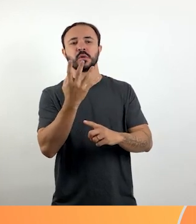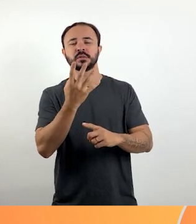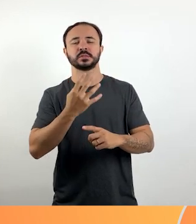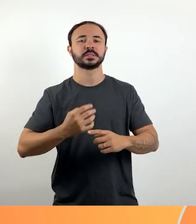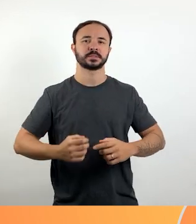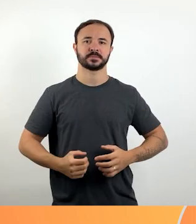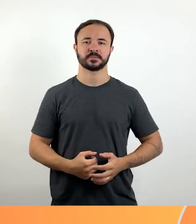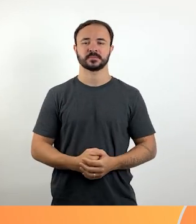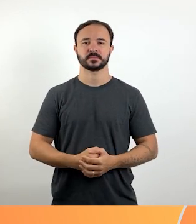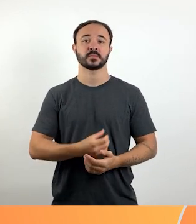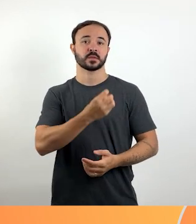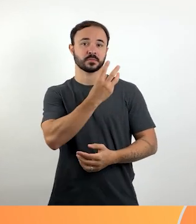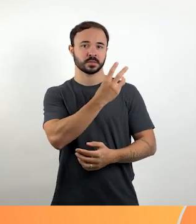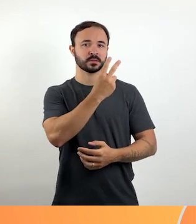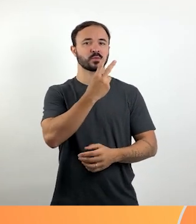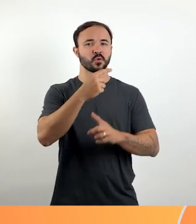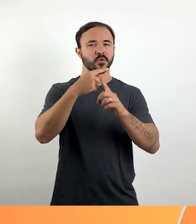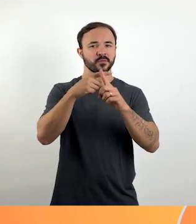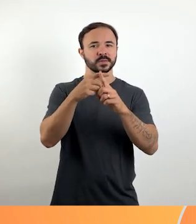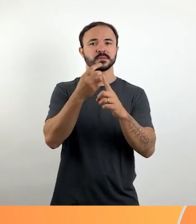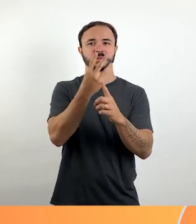vezes 32,